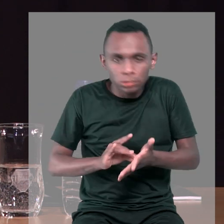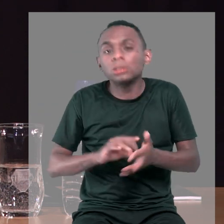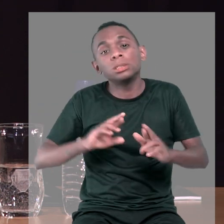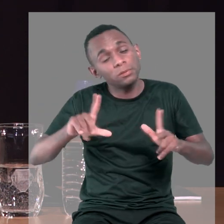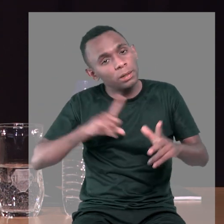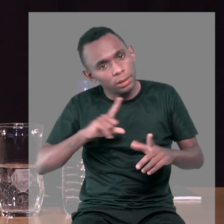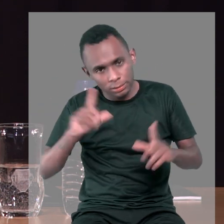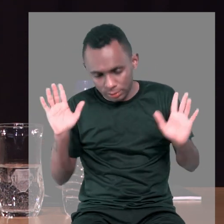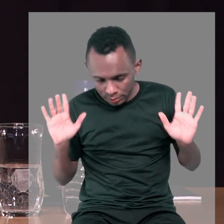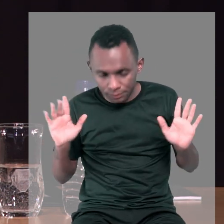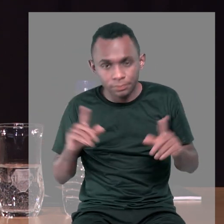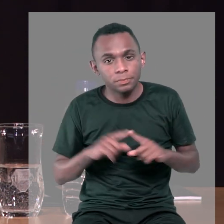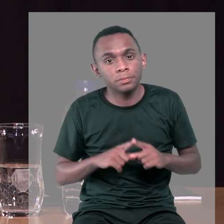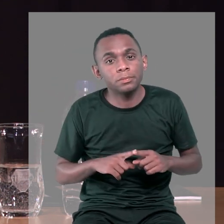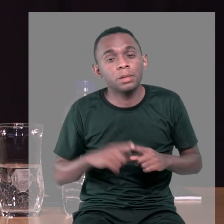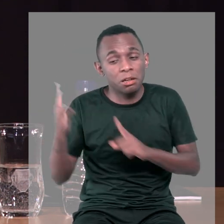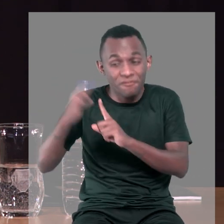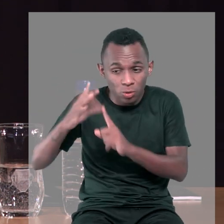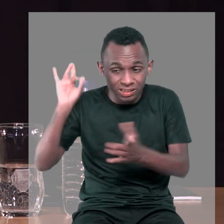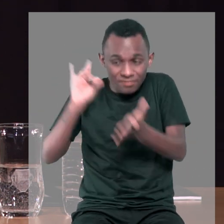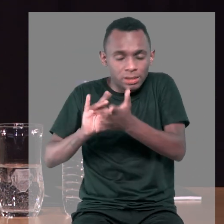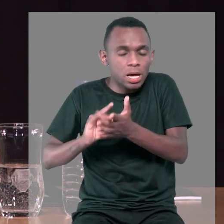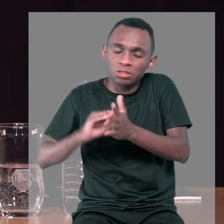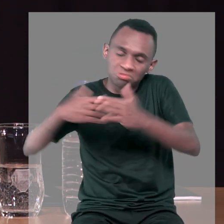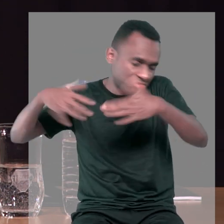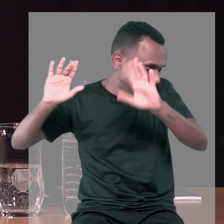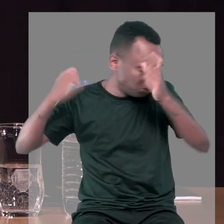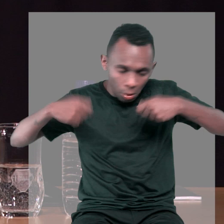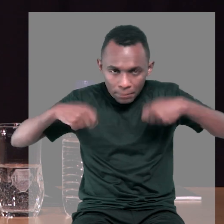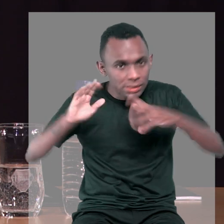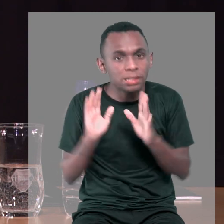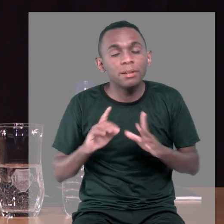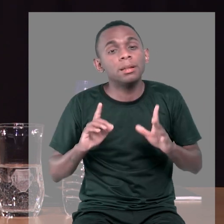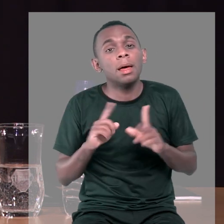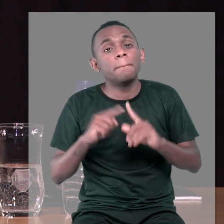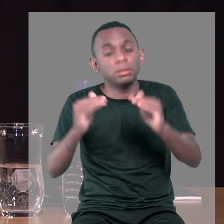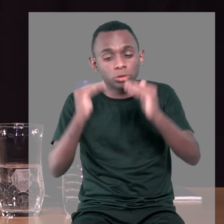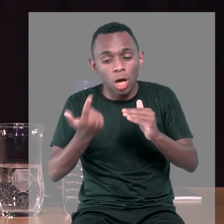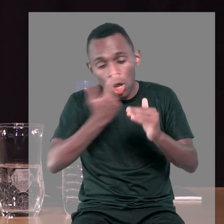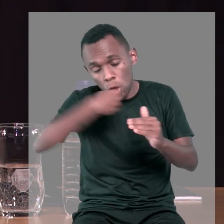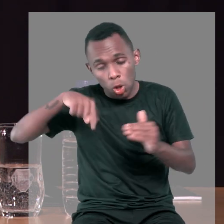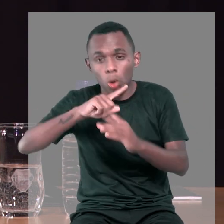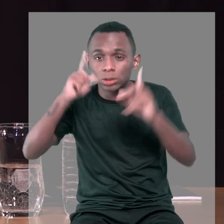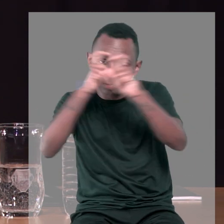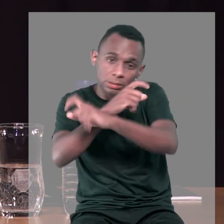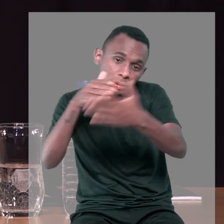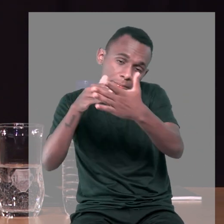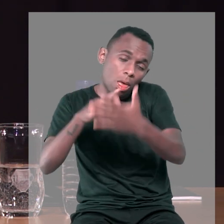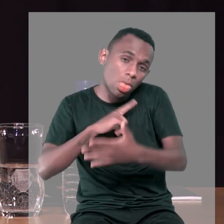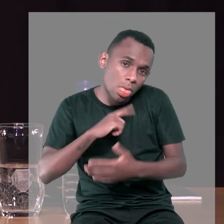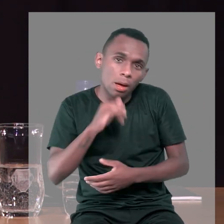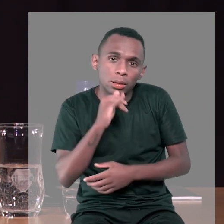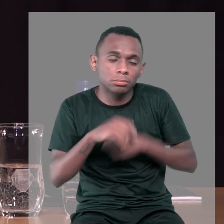Então, essa é uma verdade racional, uma verdade lógica. A verdade factual é algo de outra ordem. A verdade